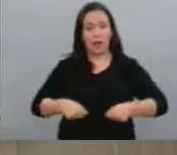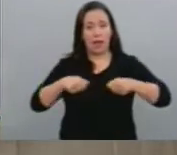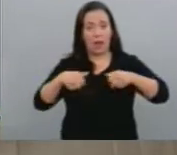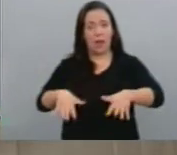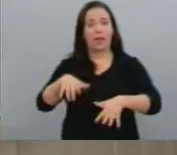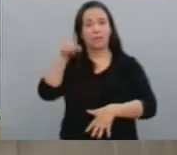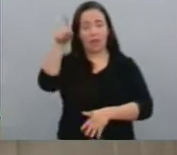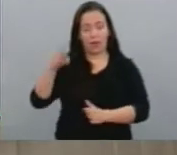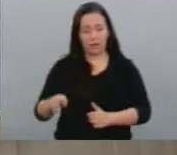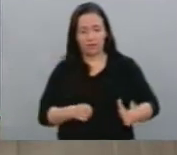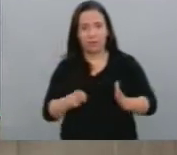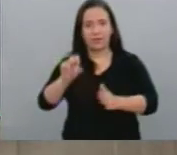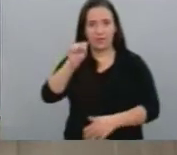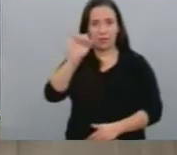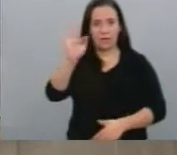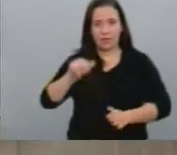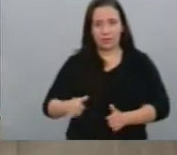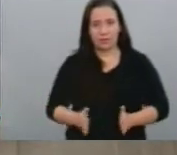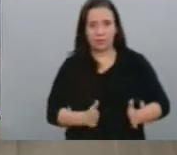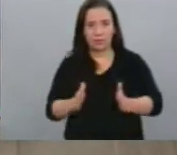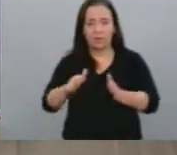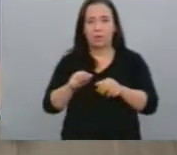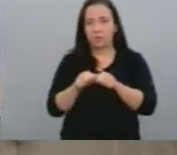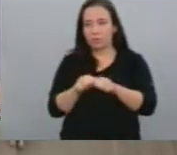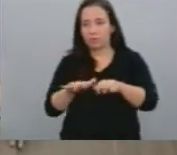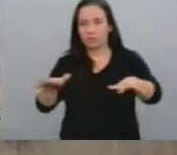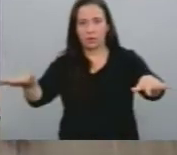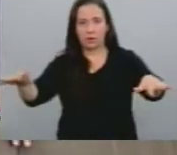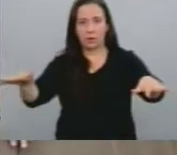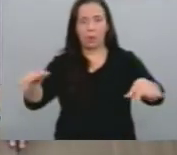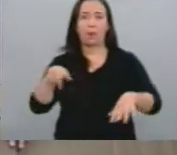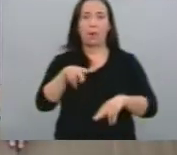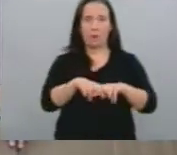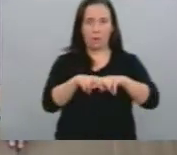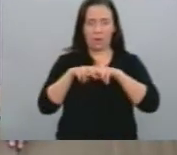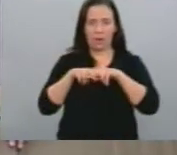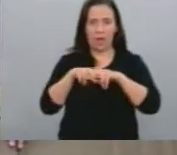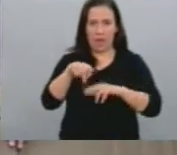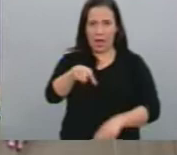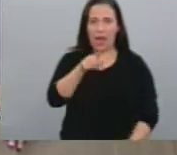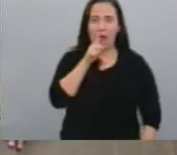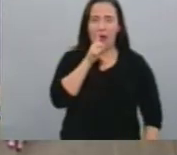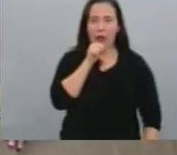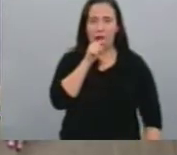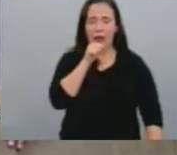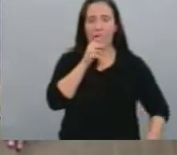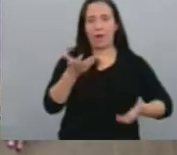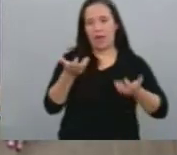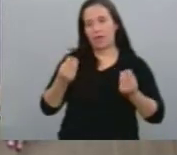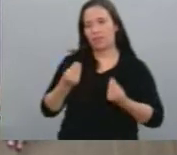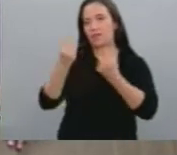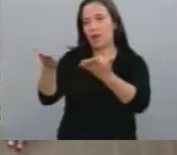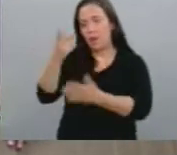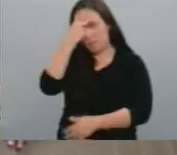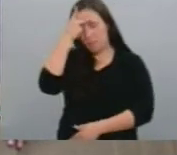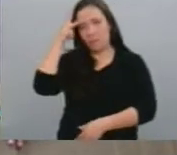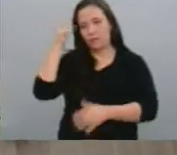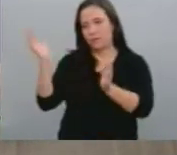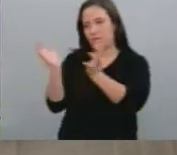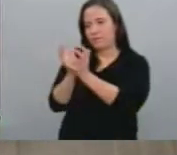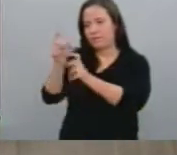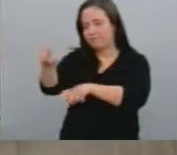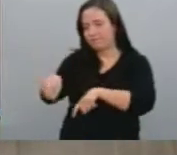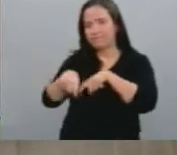transposição. Importante que o cearense saiba. Não é para garantir água para a agricultura